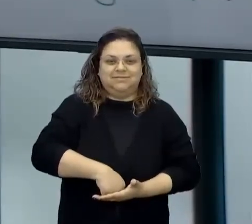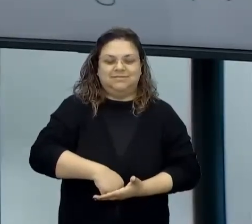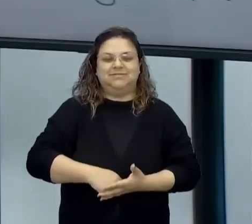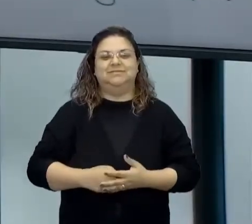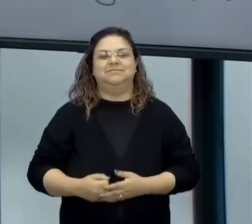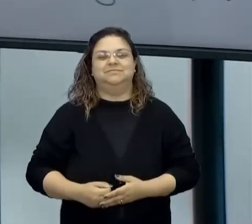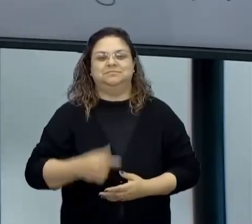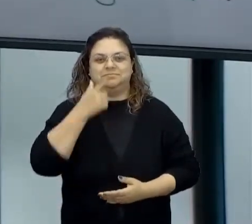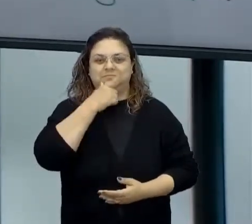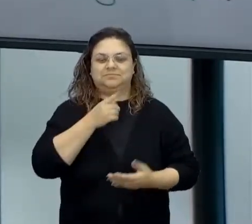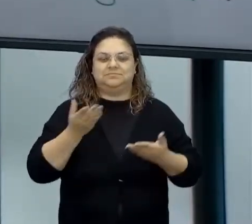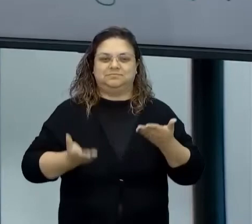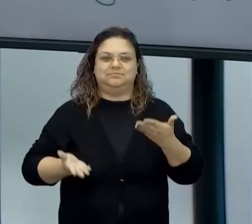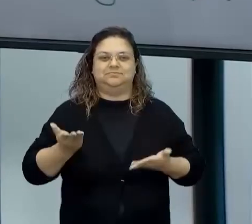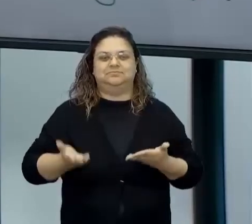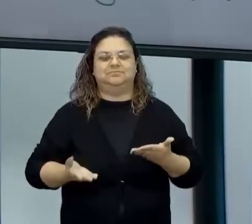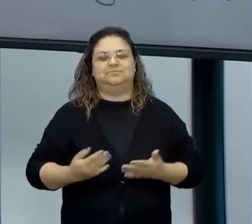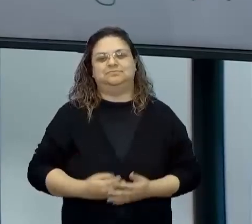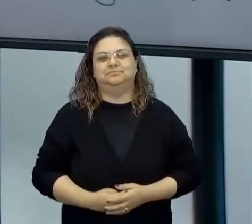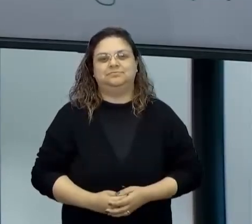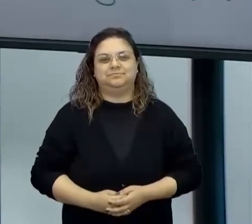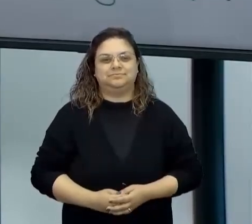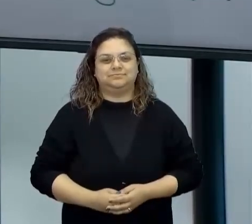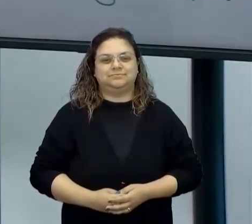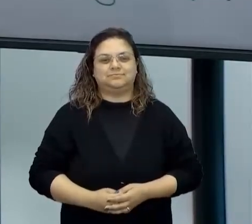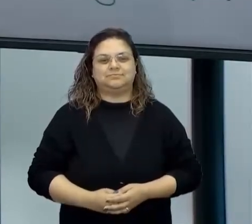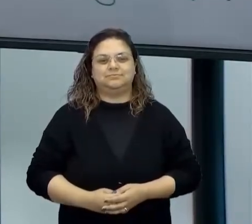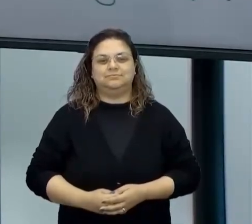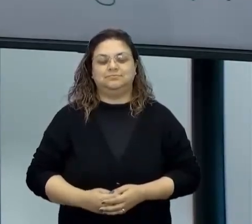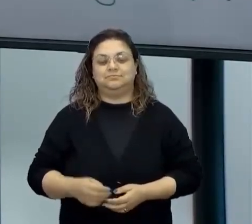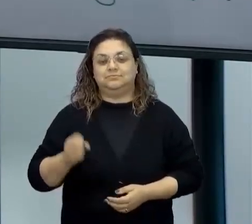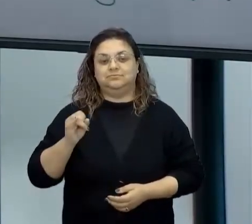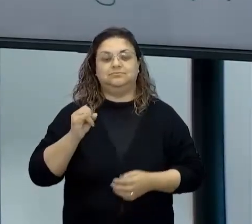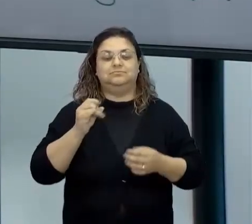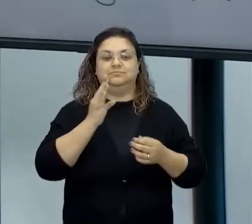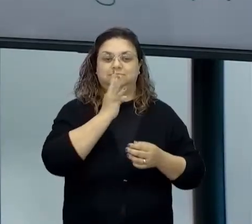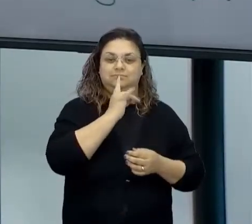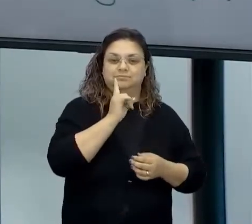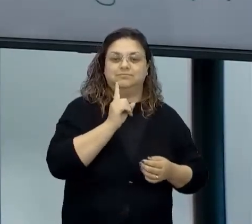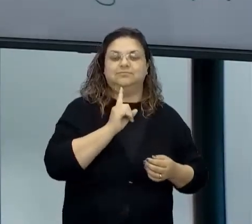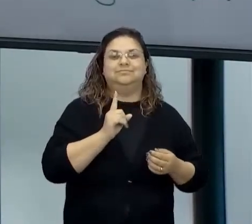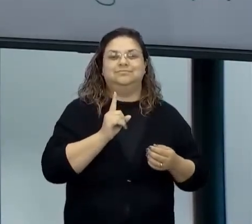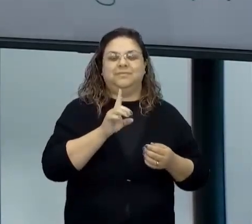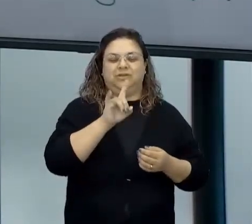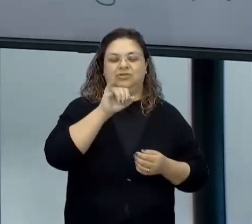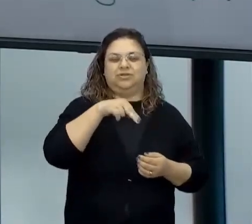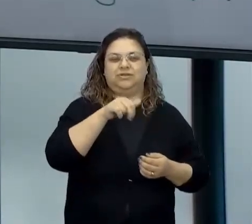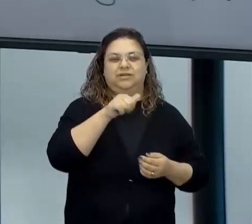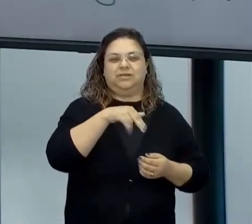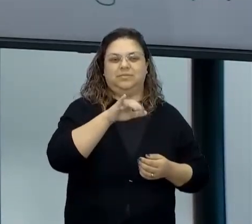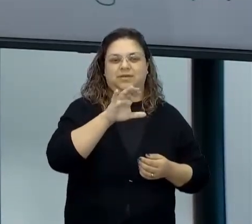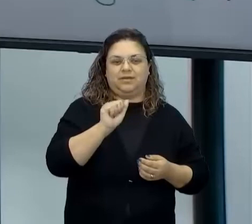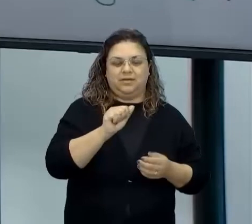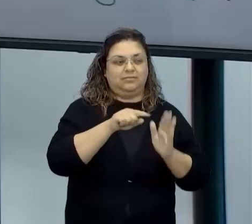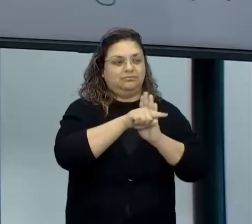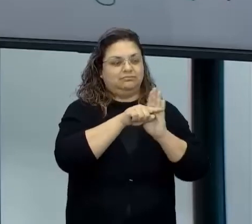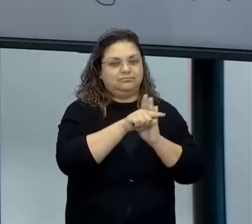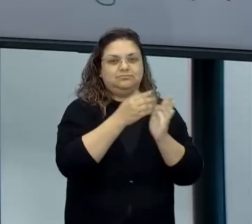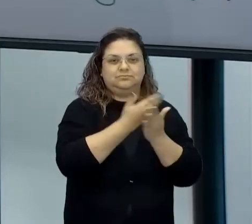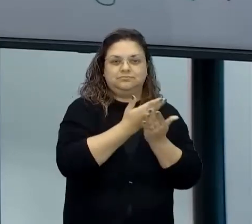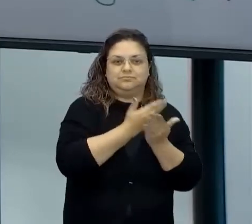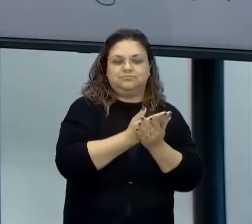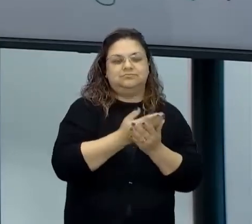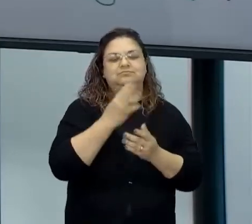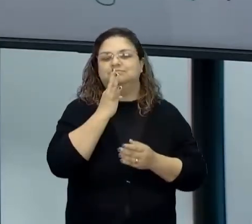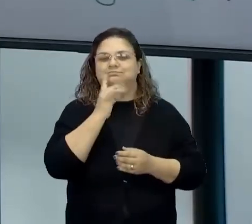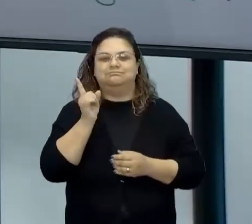em equilíbrio. Sem as condições estudadas de dinâmica, eu não consigo entender as condições básicas